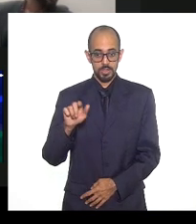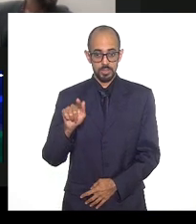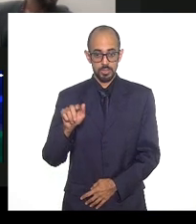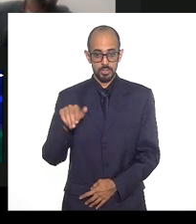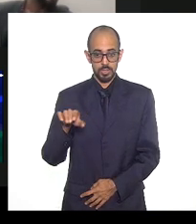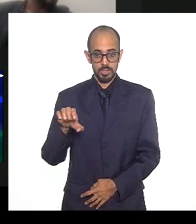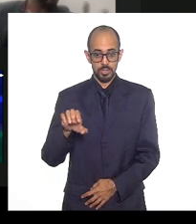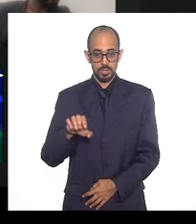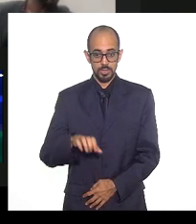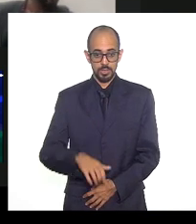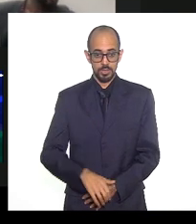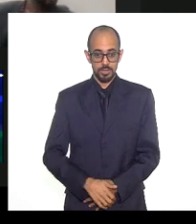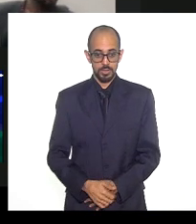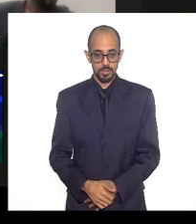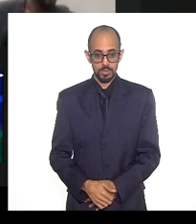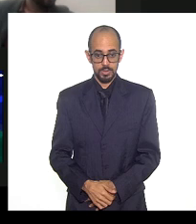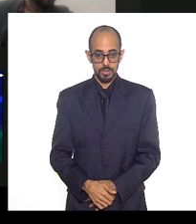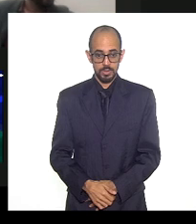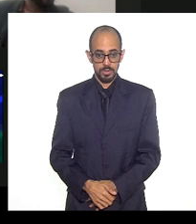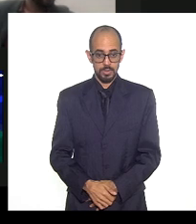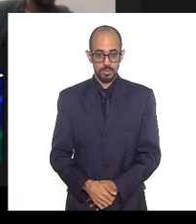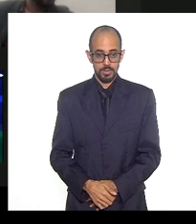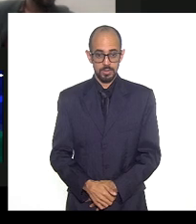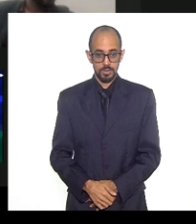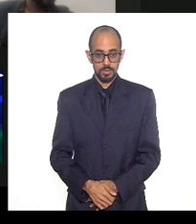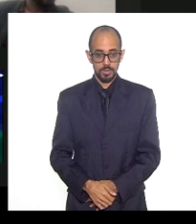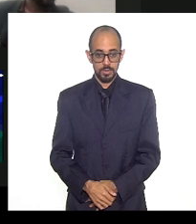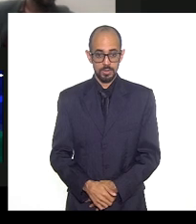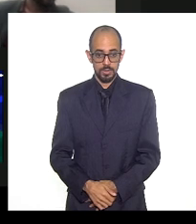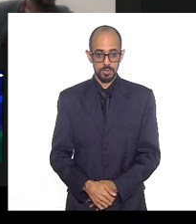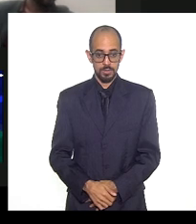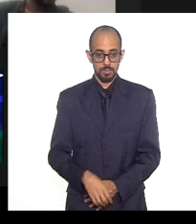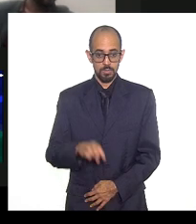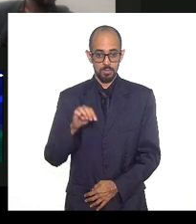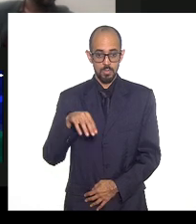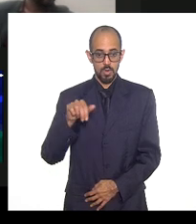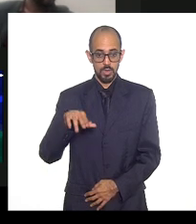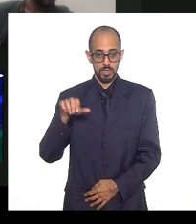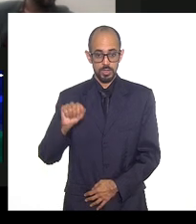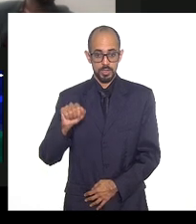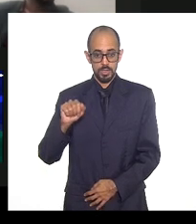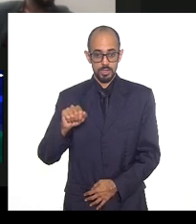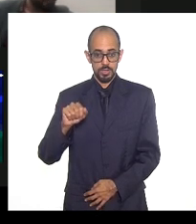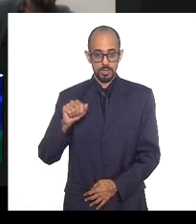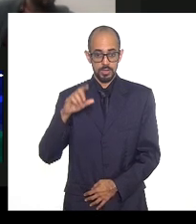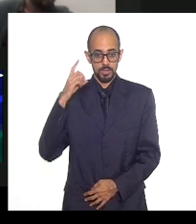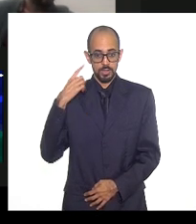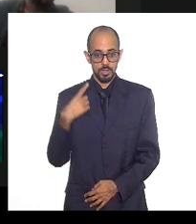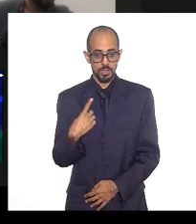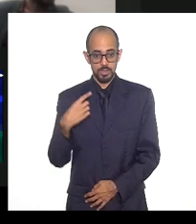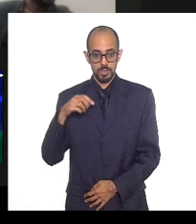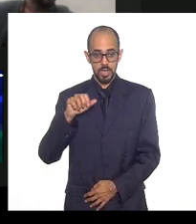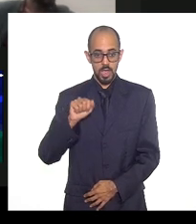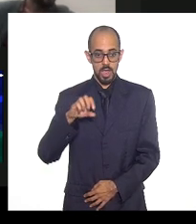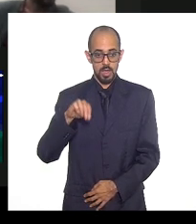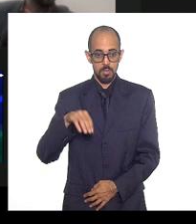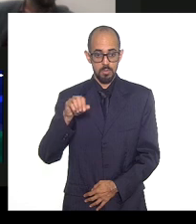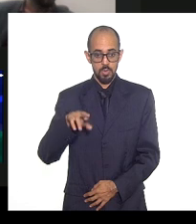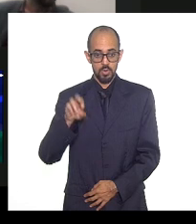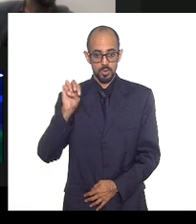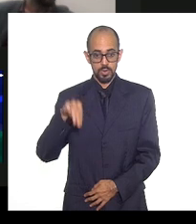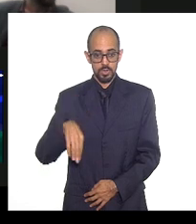Um instante, por favor. Mônica, Dani... Amorim, Rodrigo Amorim, presidente. Amorim,